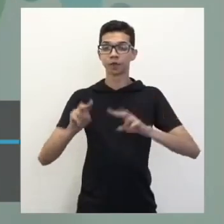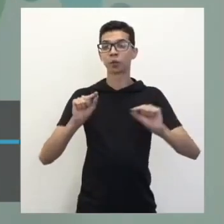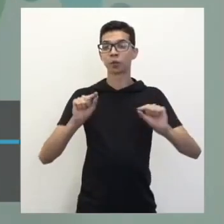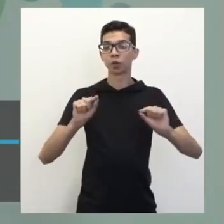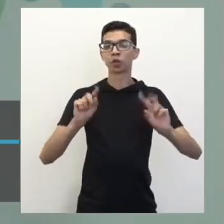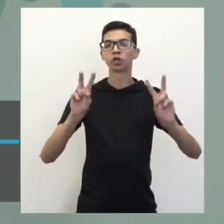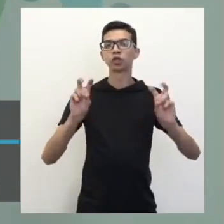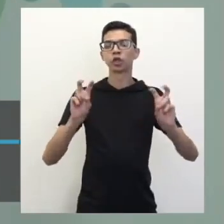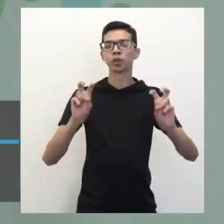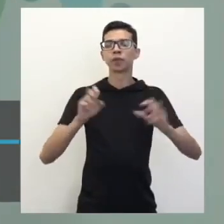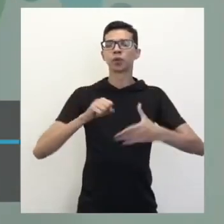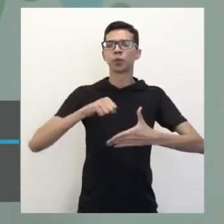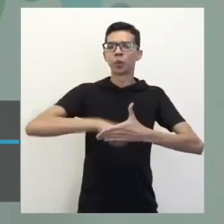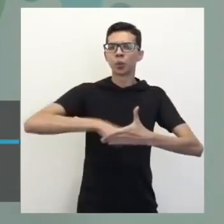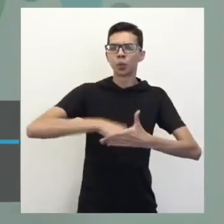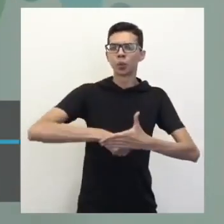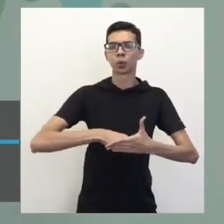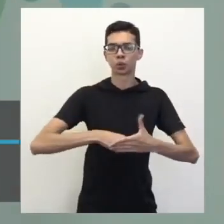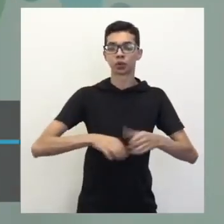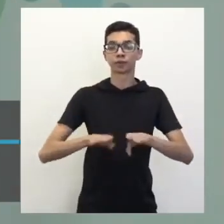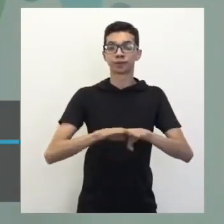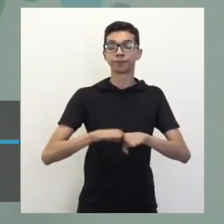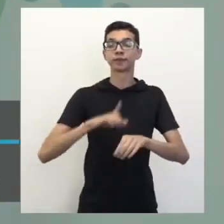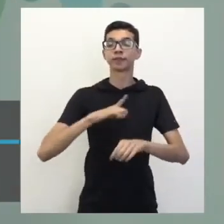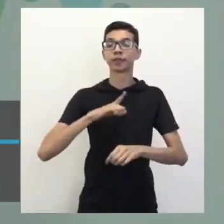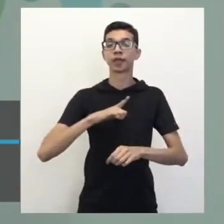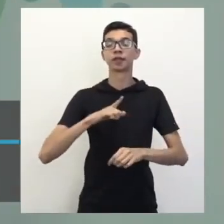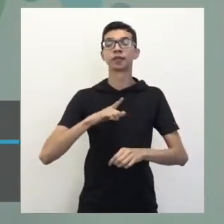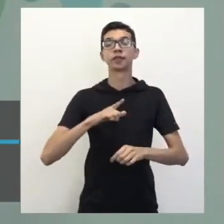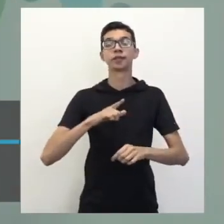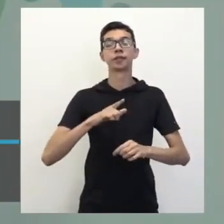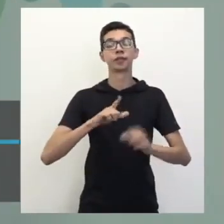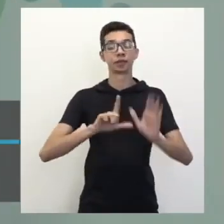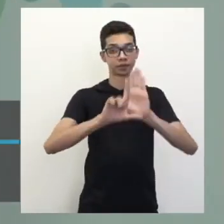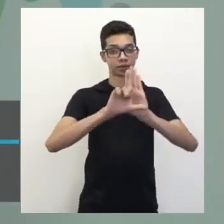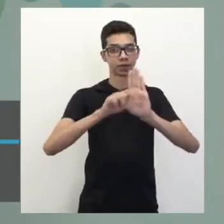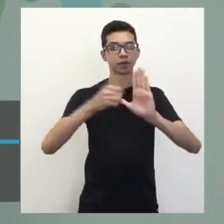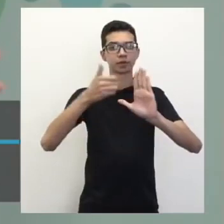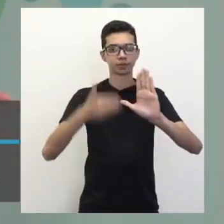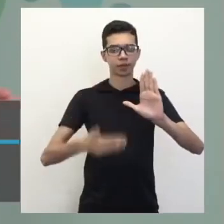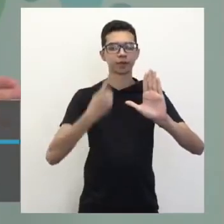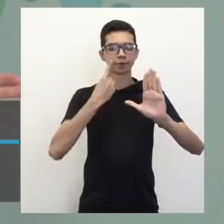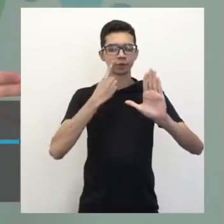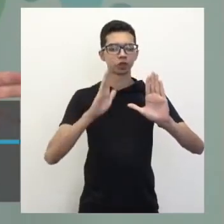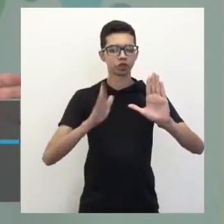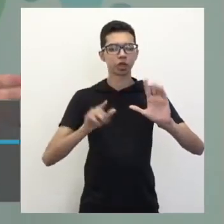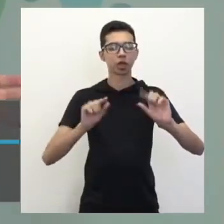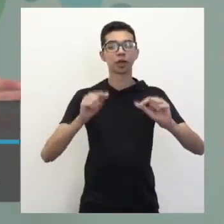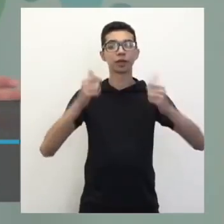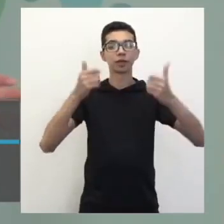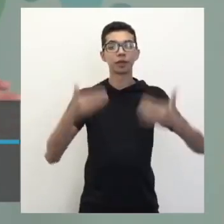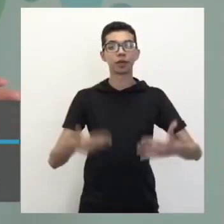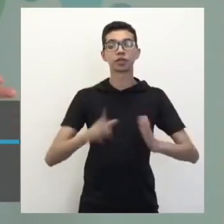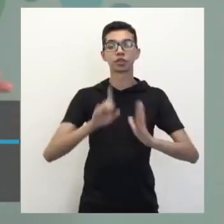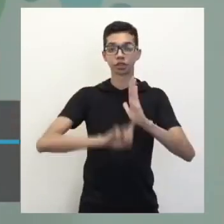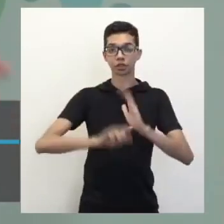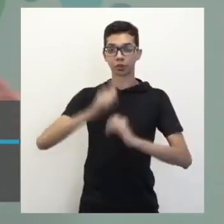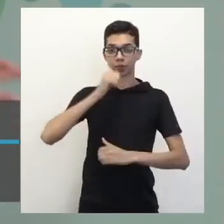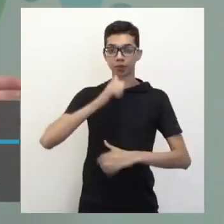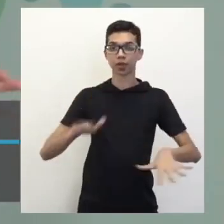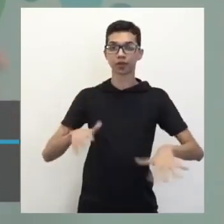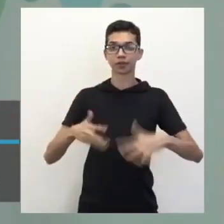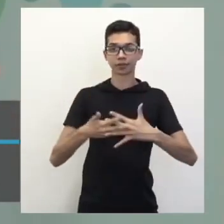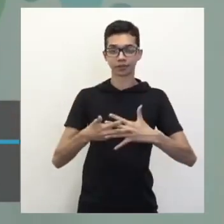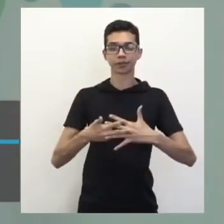a luta pela igualdade expressa em leis. A gente viu aqui a luta pela igualdade na Declaração dos Direitos da Mulher e da Cidadã,